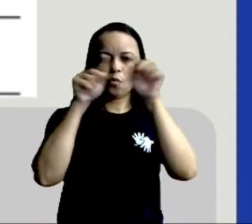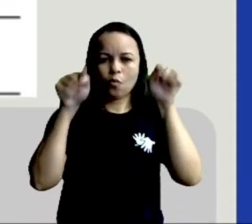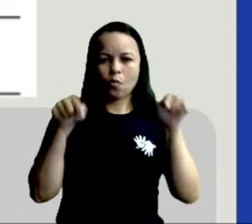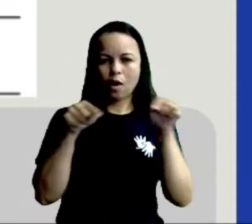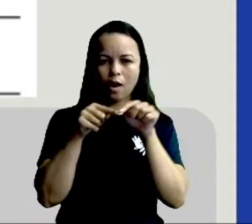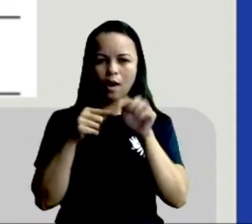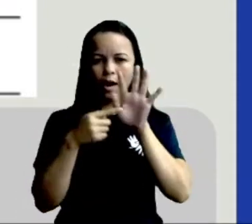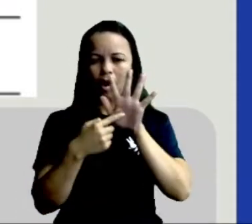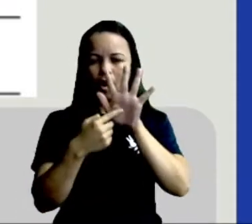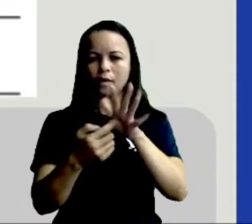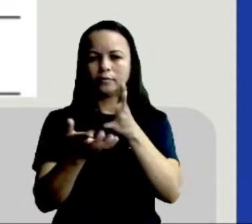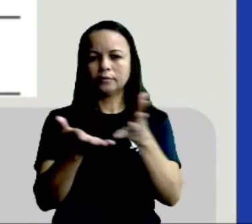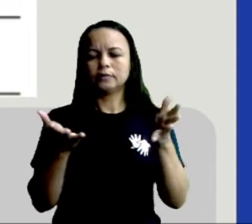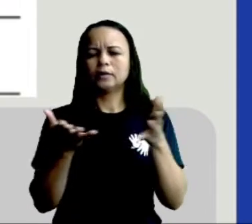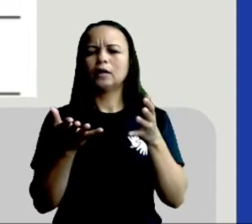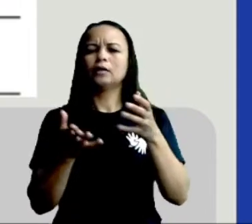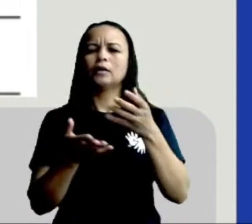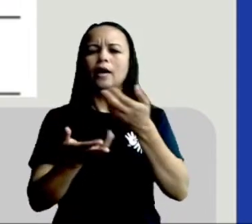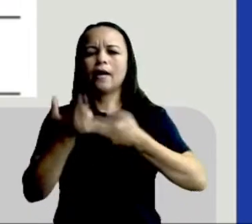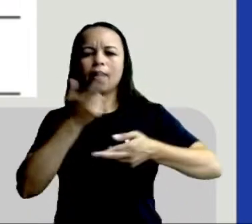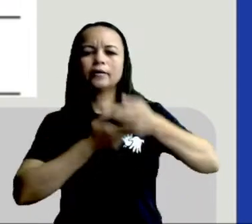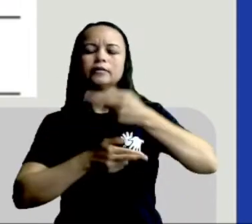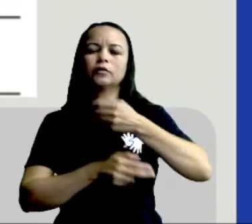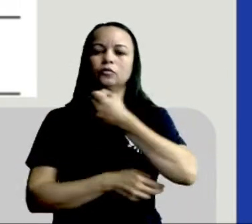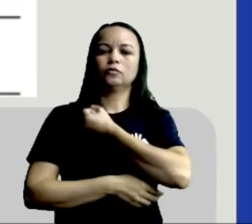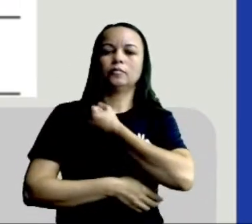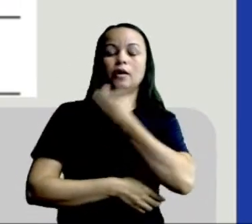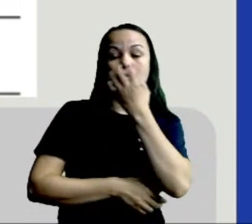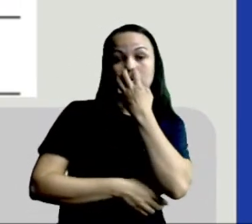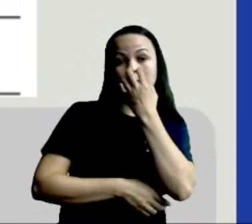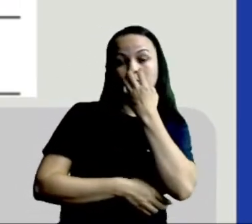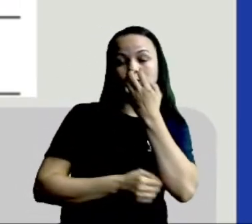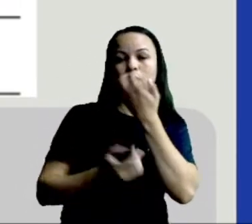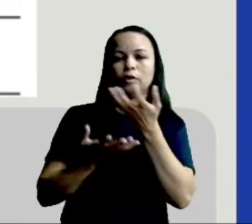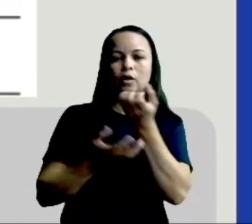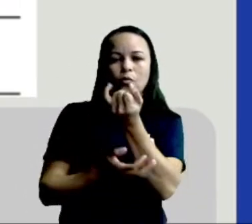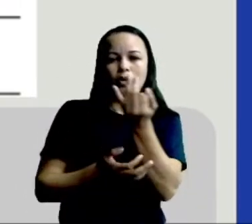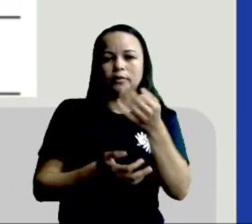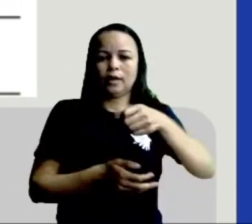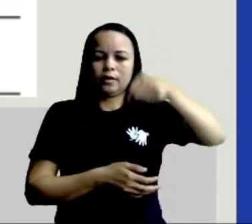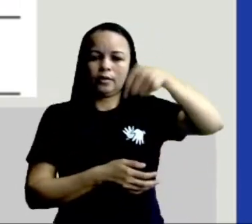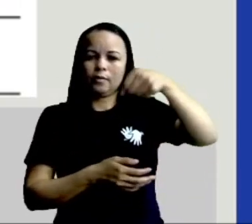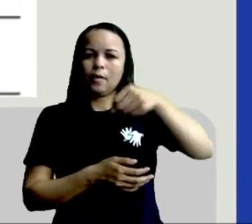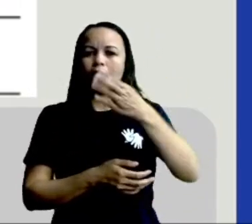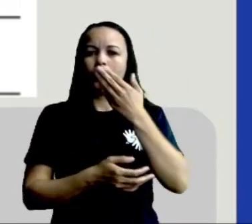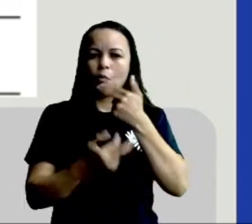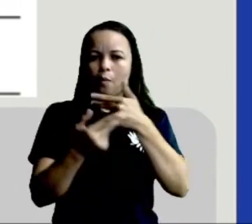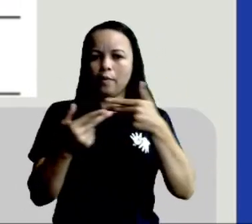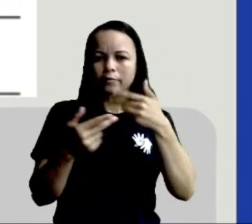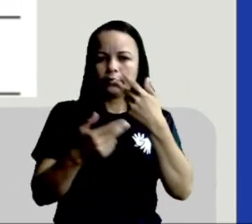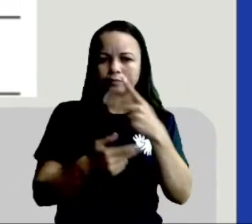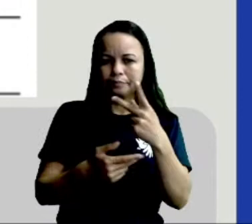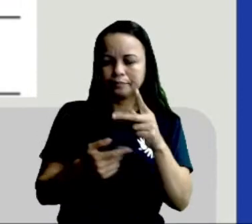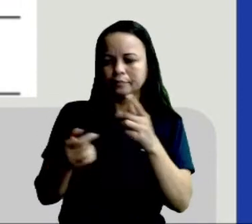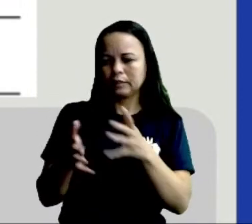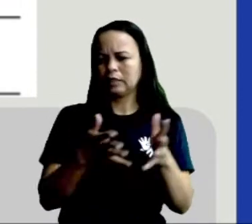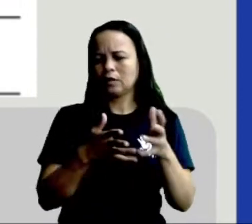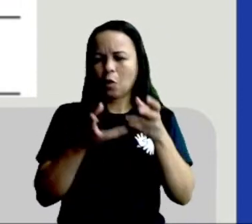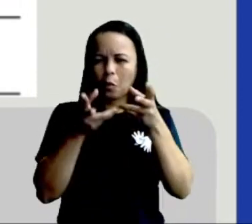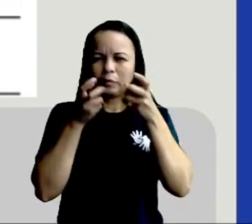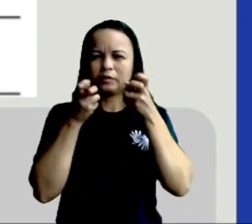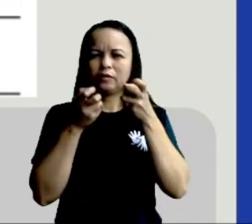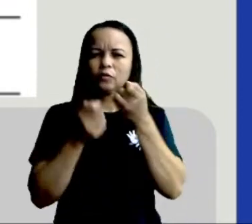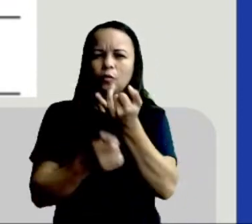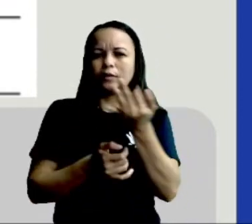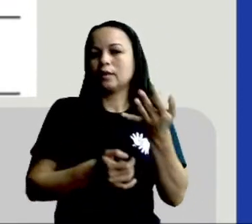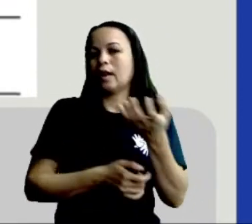relação entre o número de cães e a quantidade de pacotes de rações? Opa, olha aí, observa o quadro. Então, eu tenho aí a